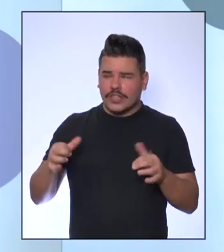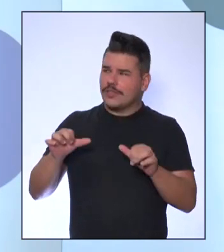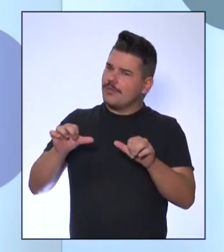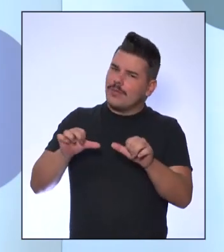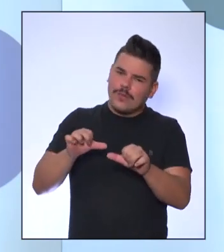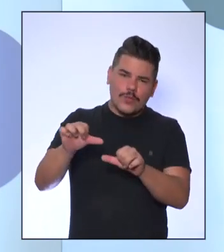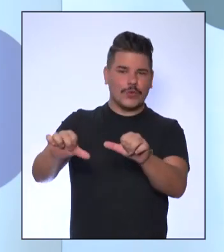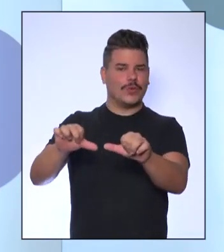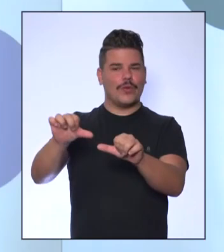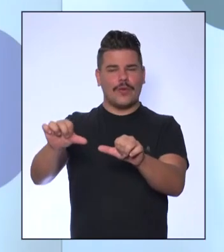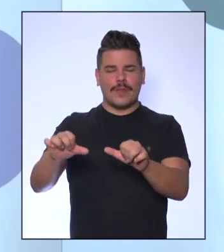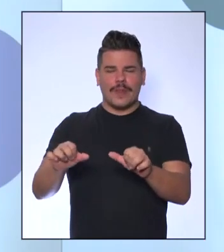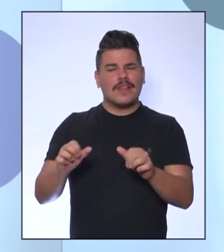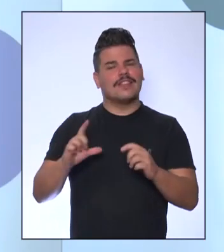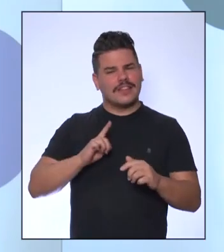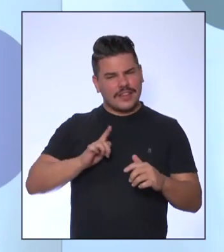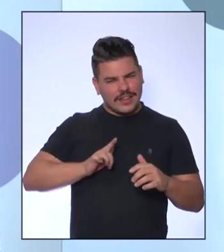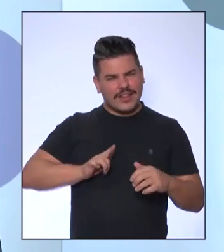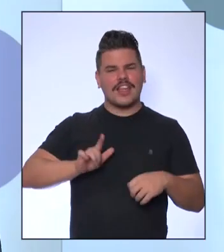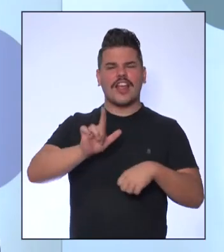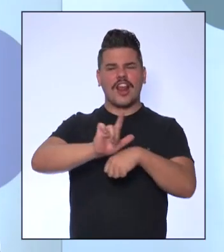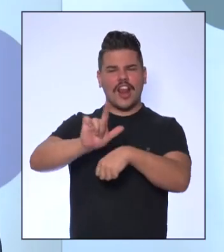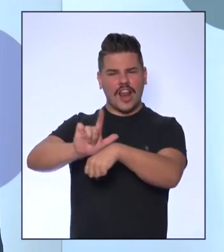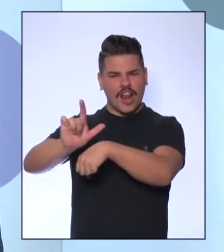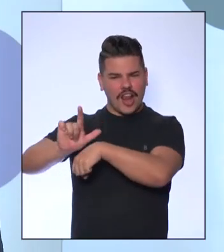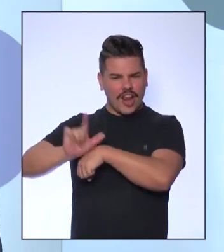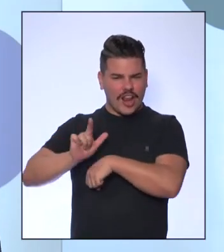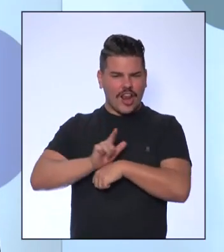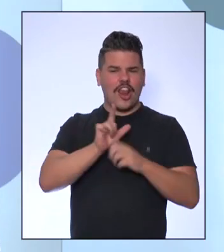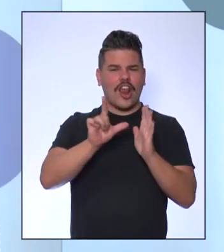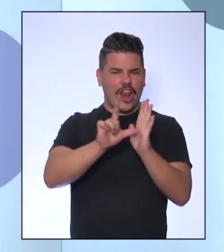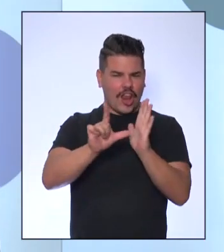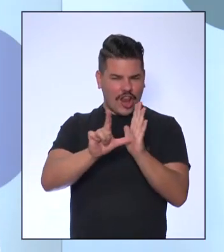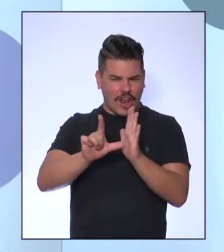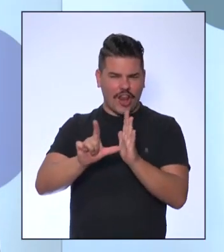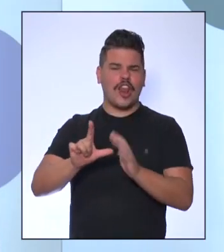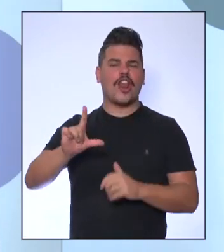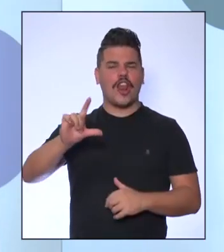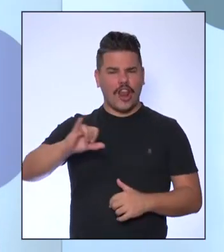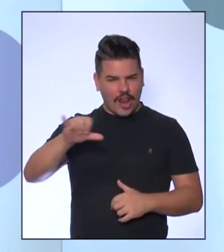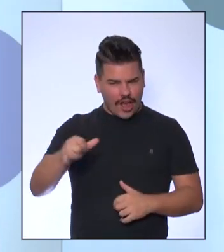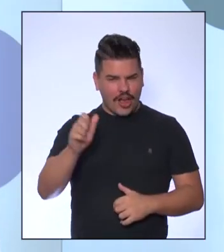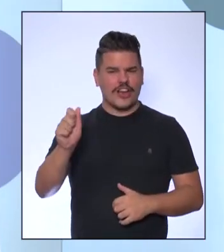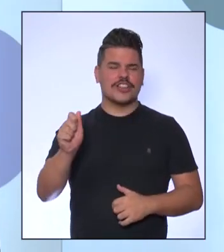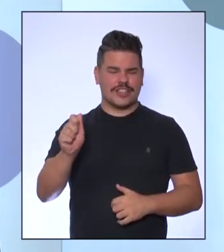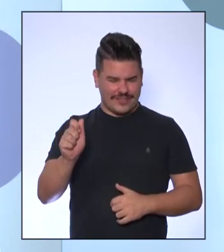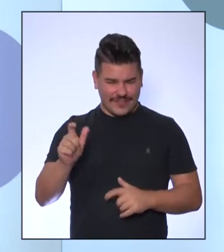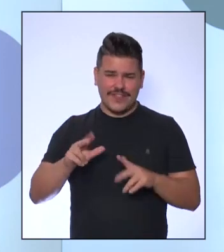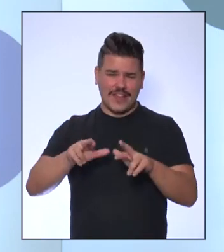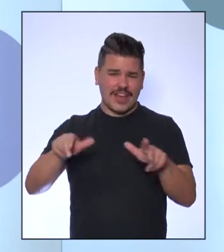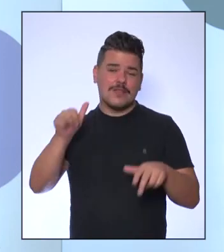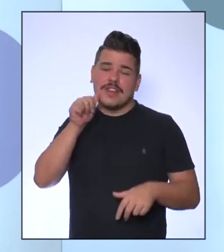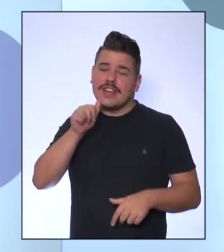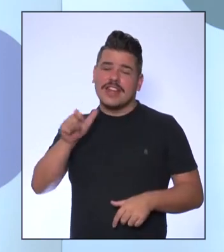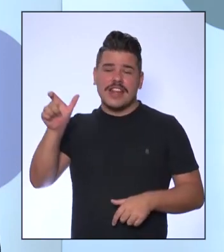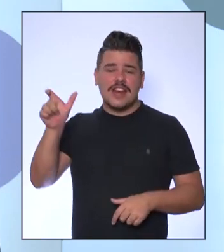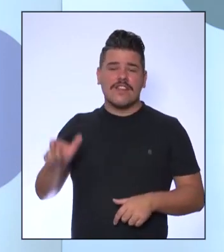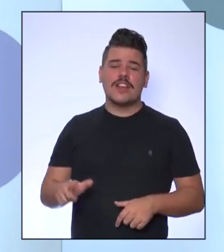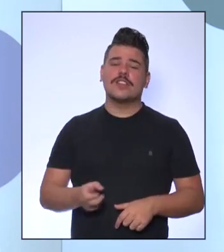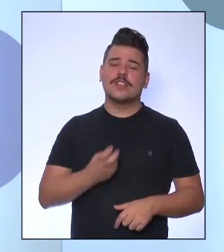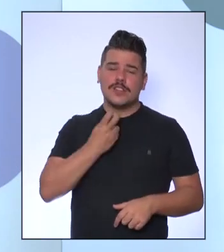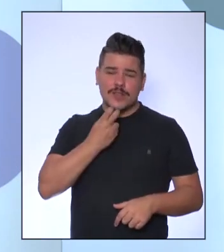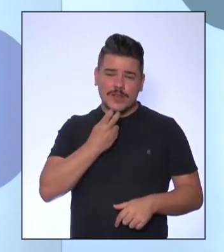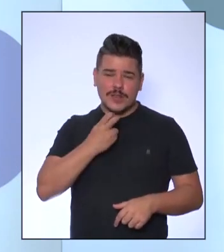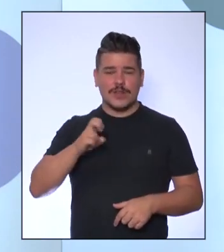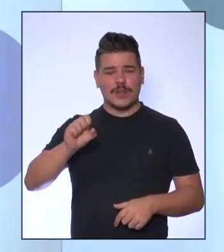existe ali na região de Osasco. Sorocaba também, a Gabriele fala sobre o Sorocaba, Vinícius fala do